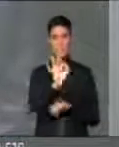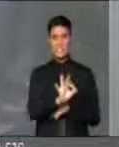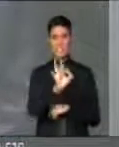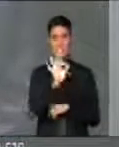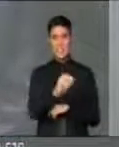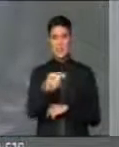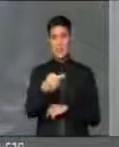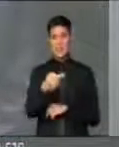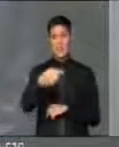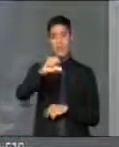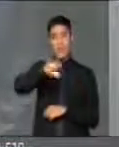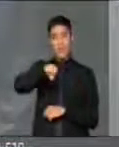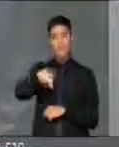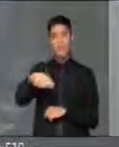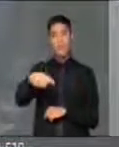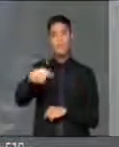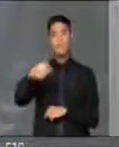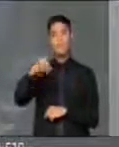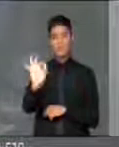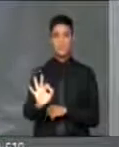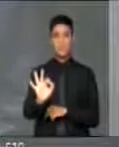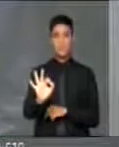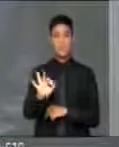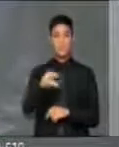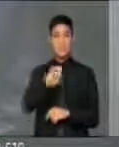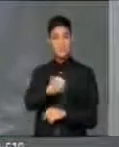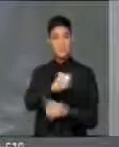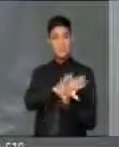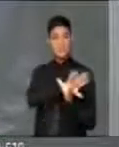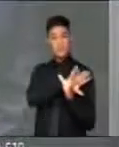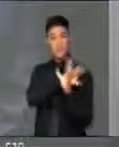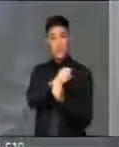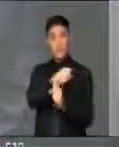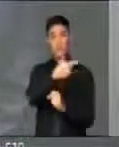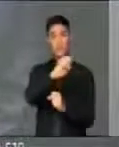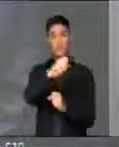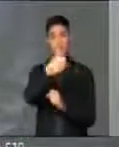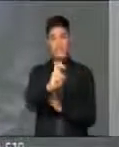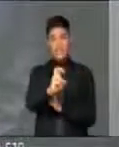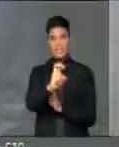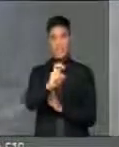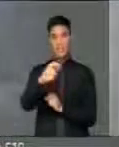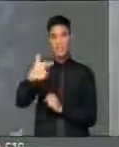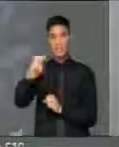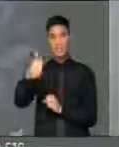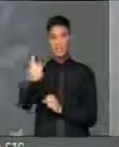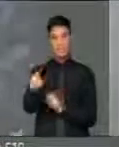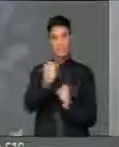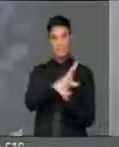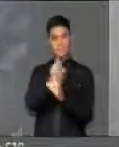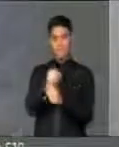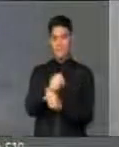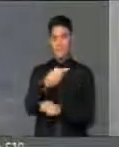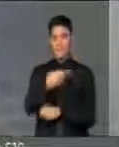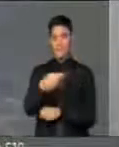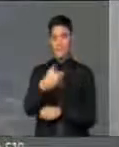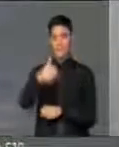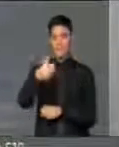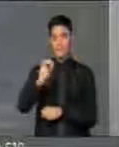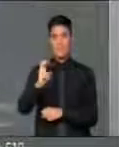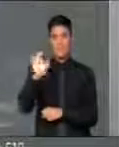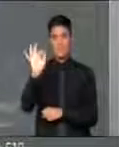menos 9%, na soma de 2015 e de 2016. A